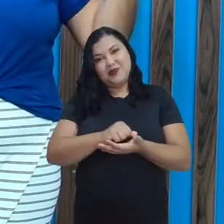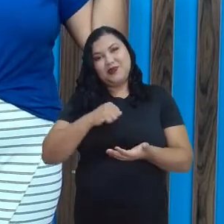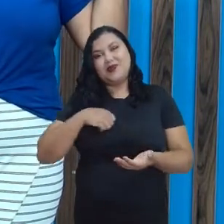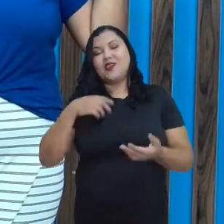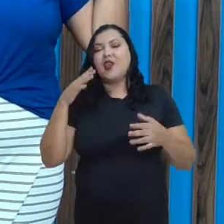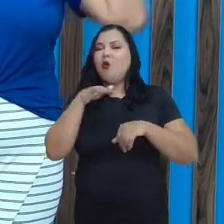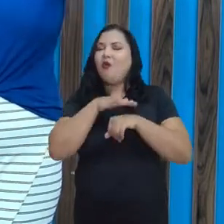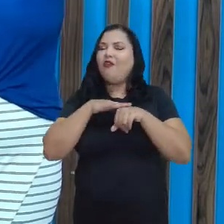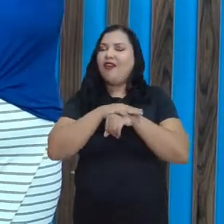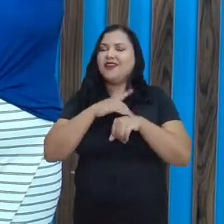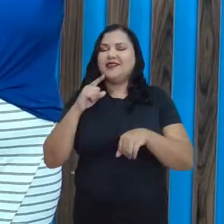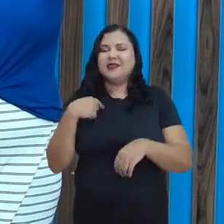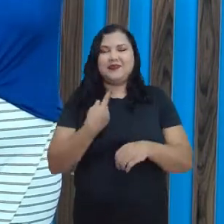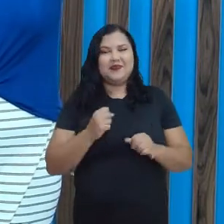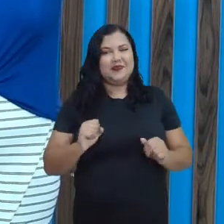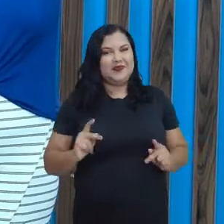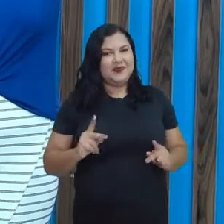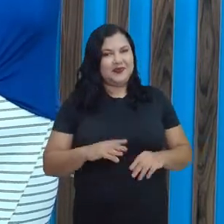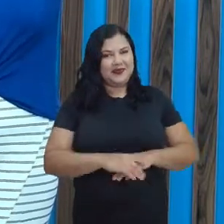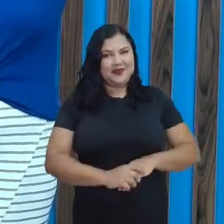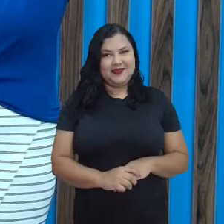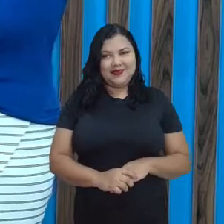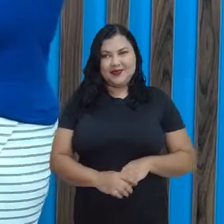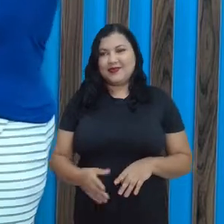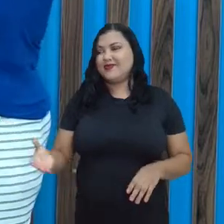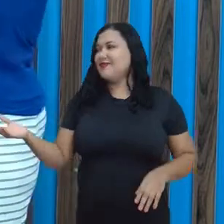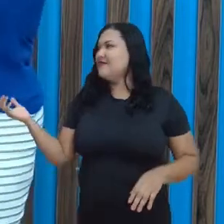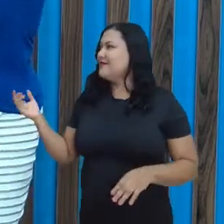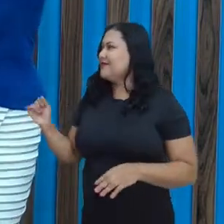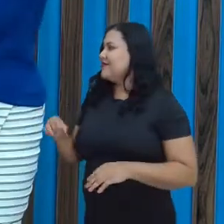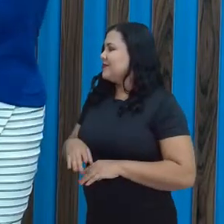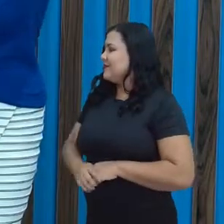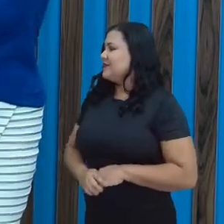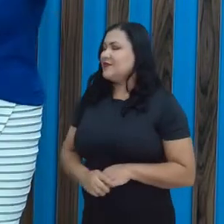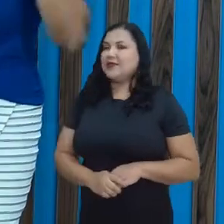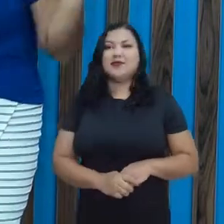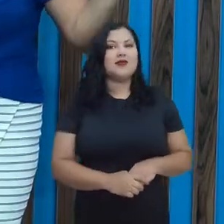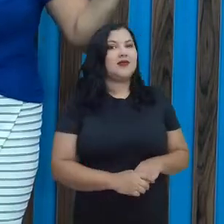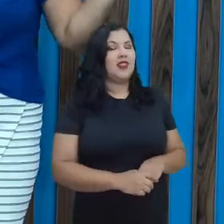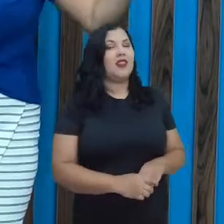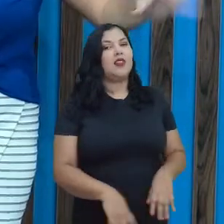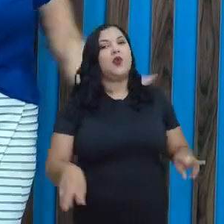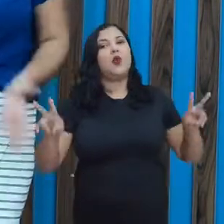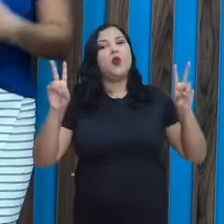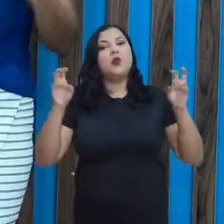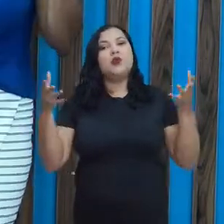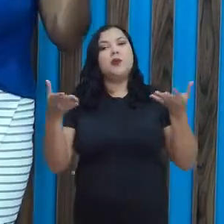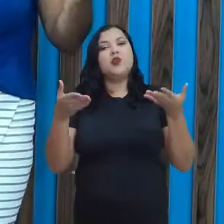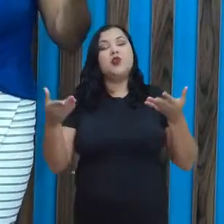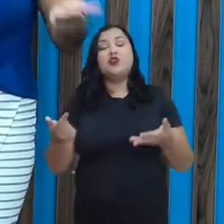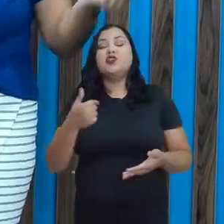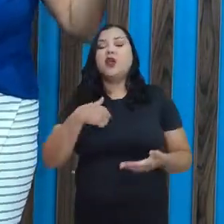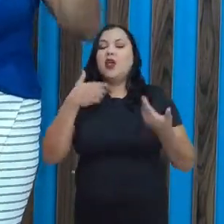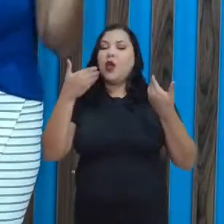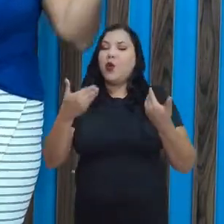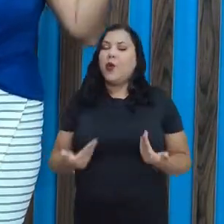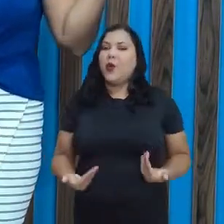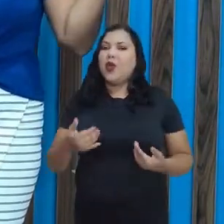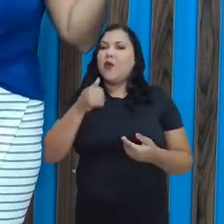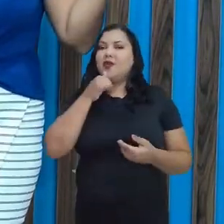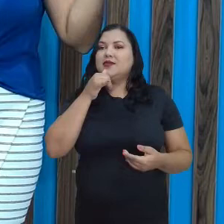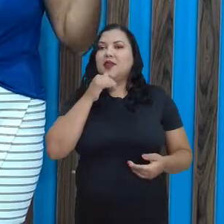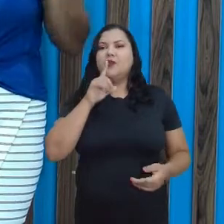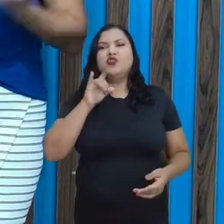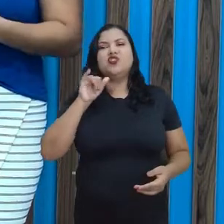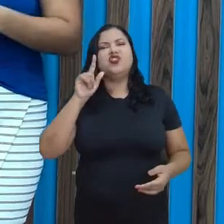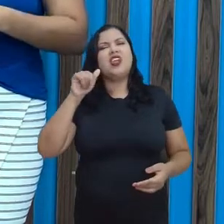e conversem com a gente, tá certo? Então, vamos lá. O tema de hoje vai ser o eu em diários